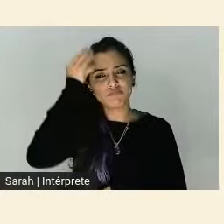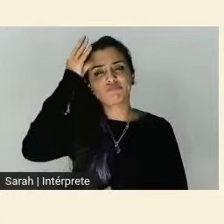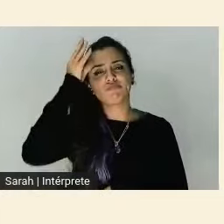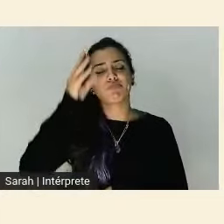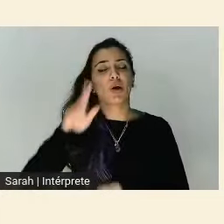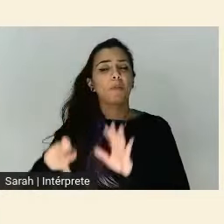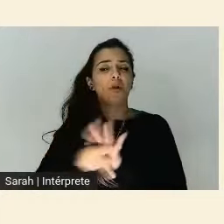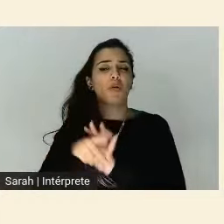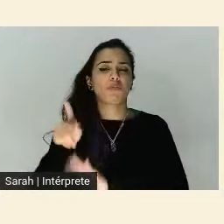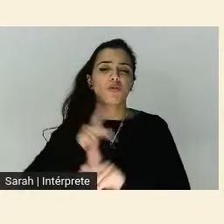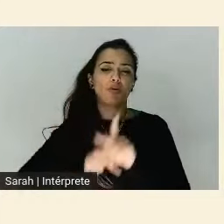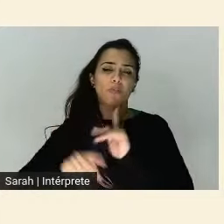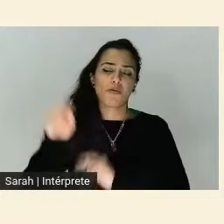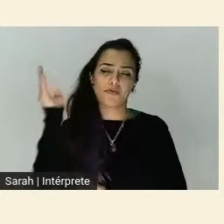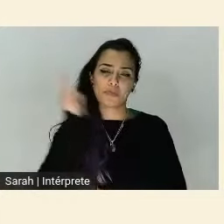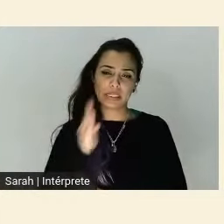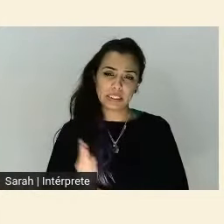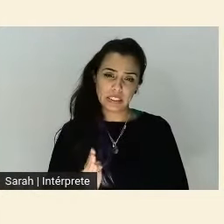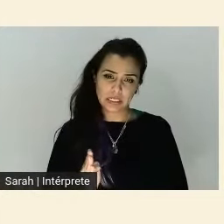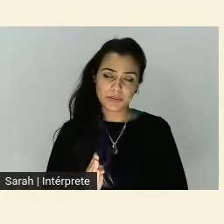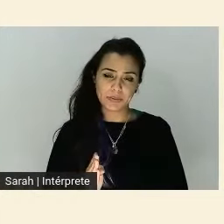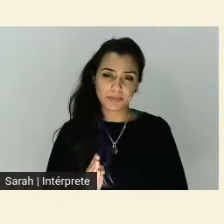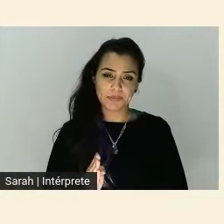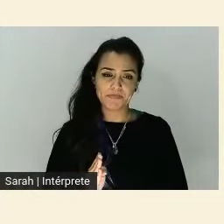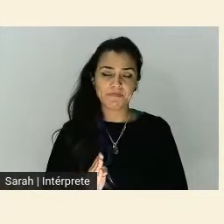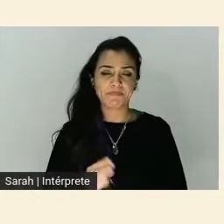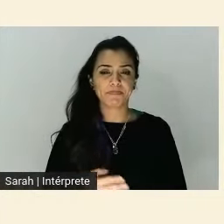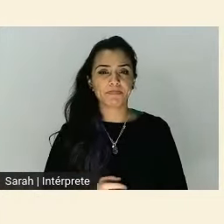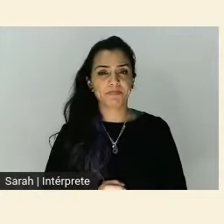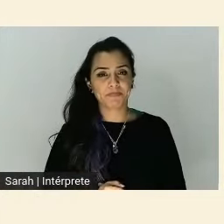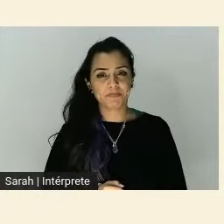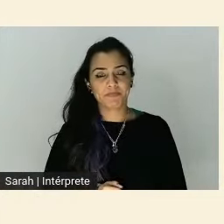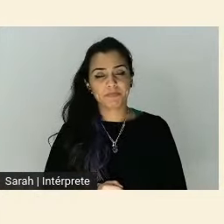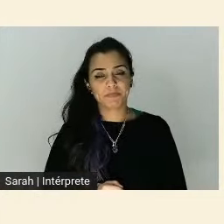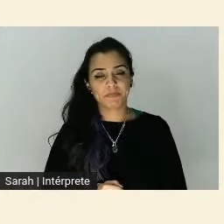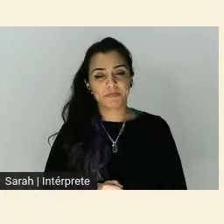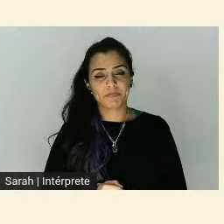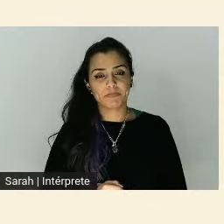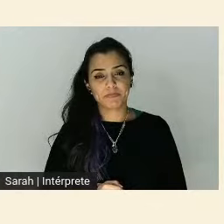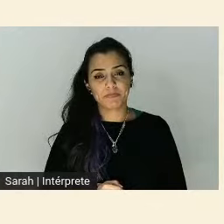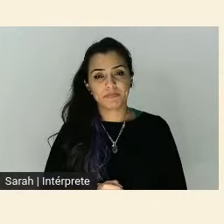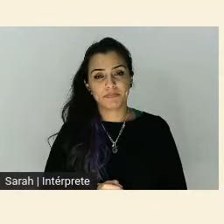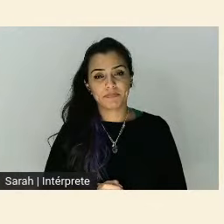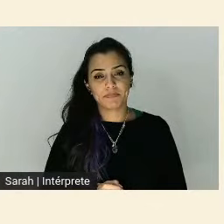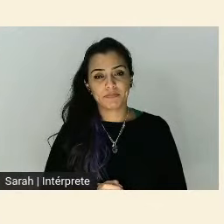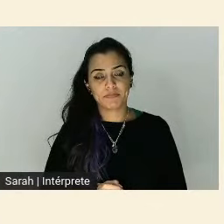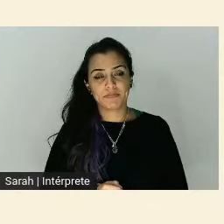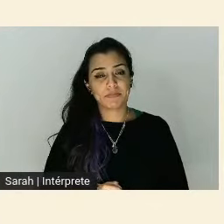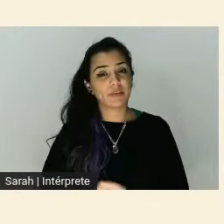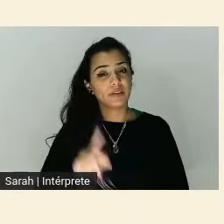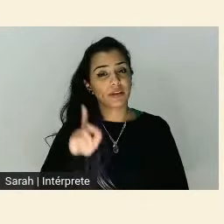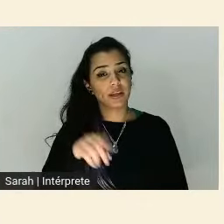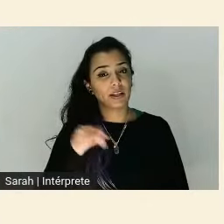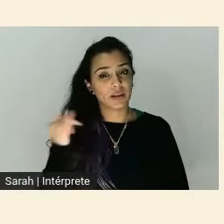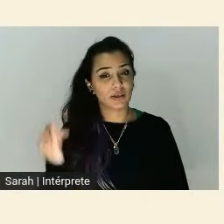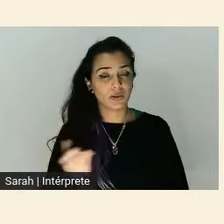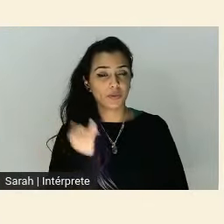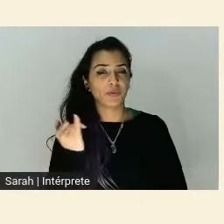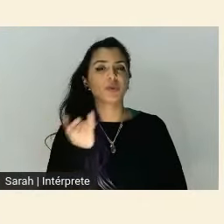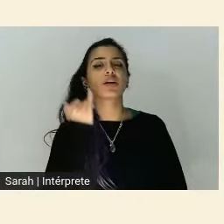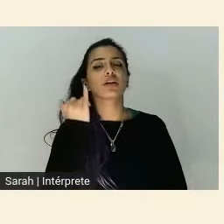brasileiro. A vivência de intelectual urbano era, desse modo, muito importante,